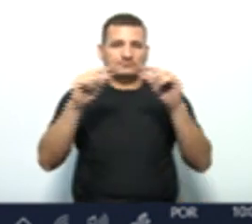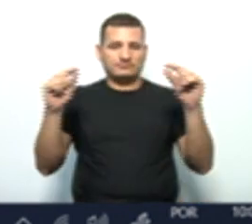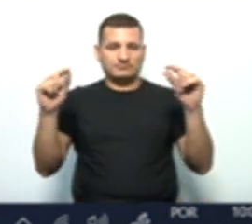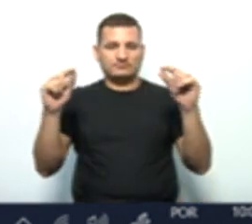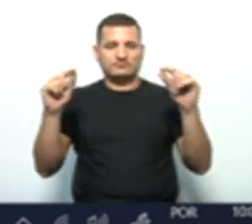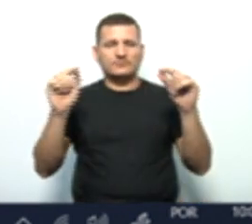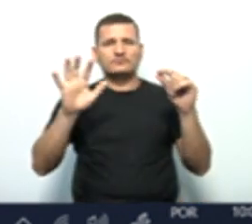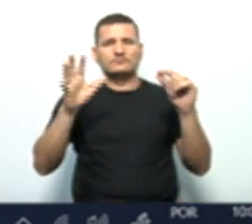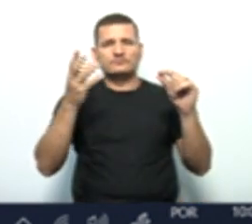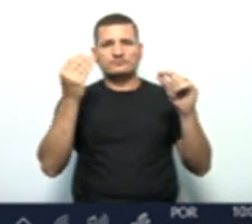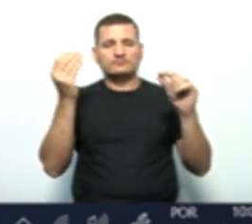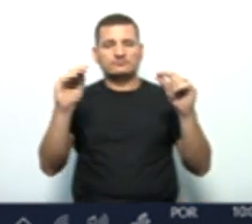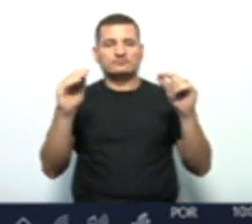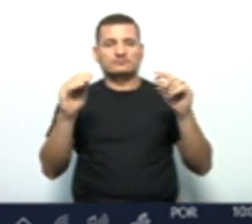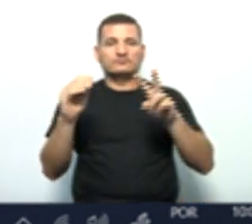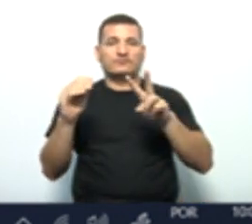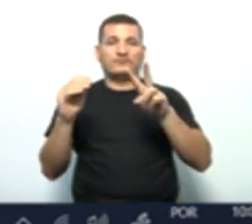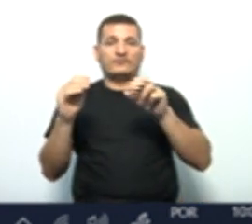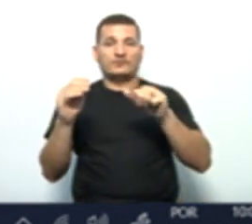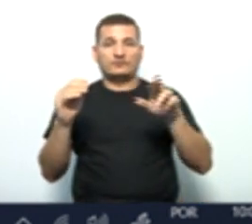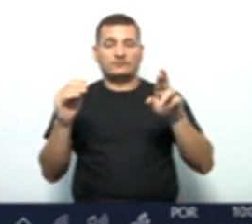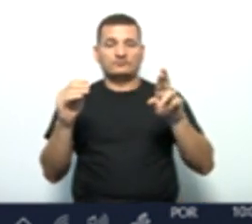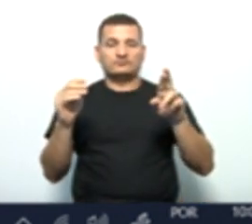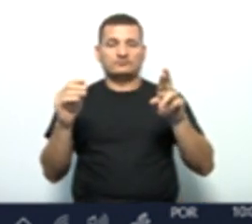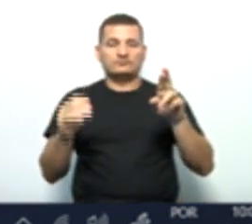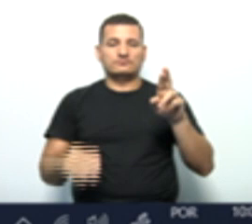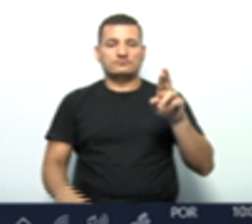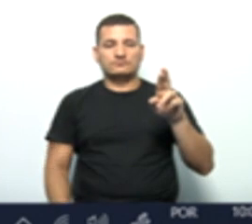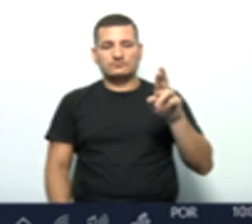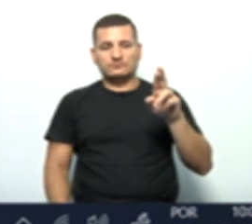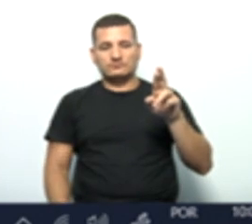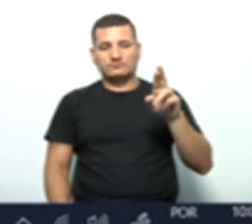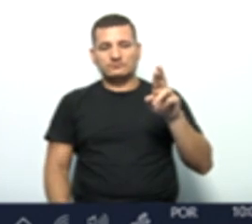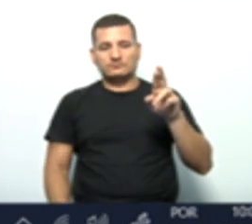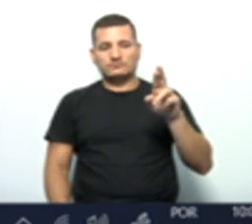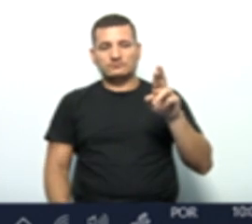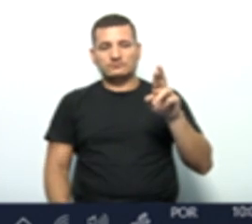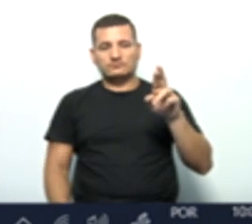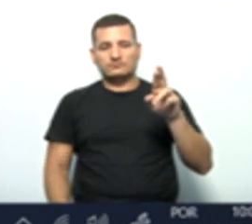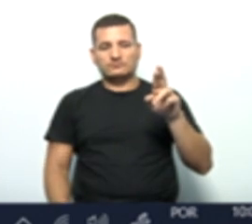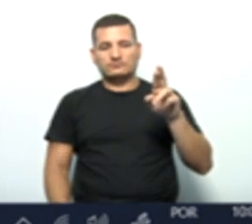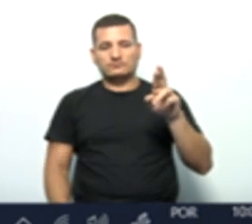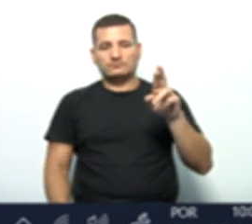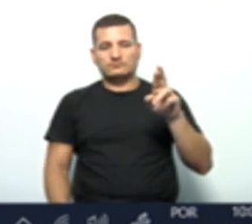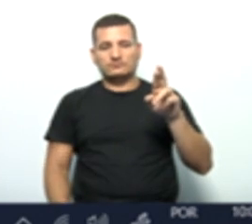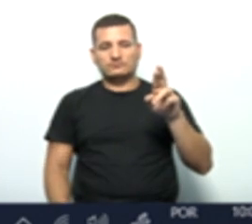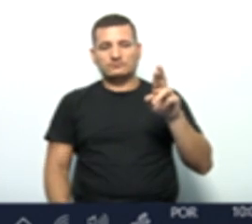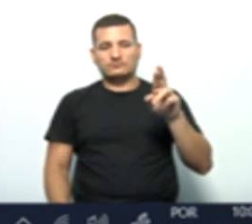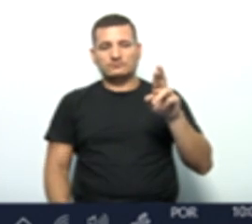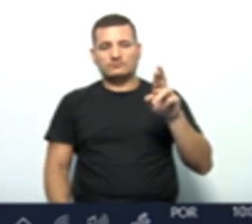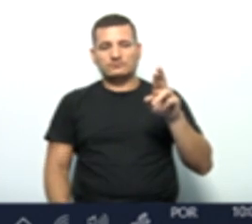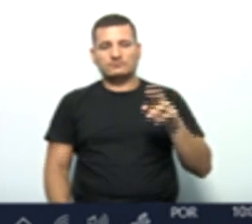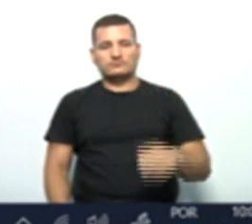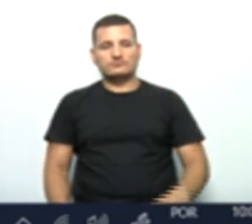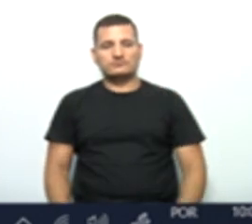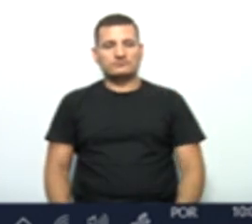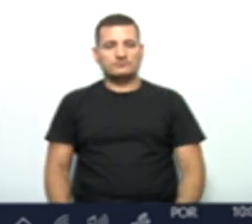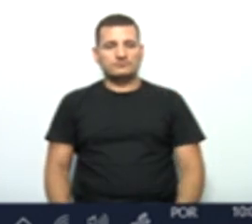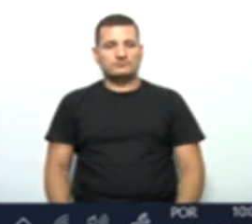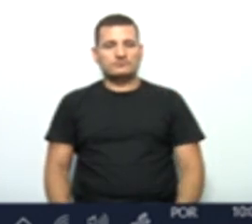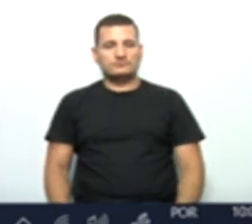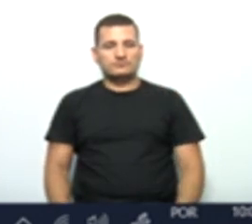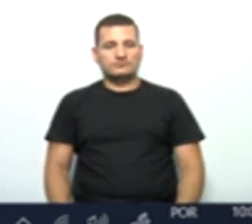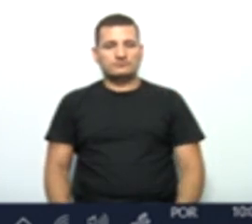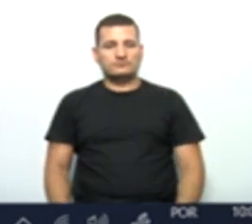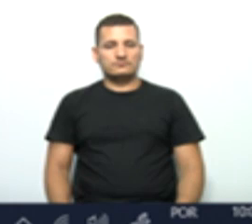esqueci de colocar ela dentro de uma variável. Então isso aqui vai dar erro, tá? Tem que colocar aqui, aí eu tenho que vir aqui